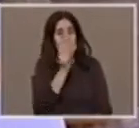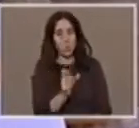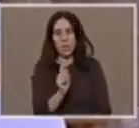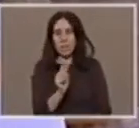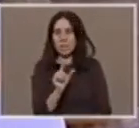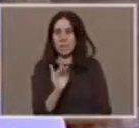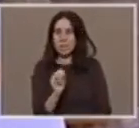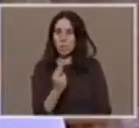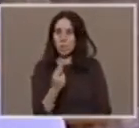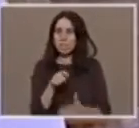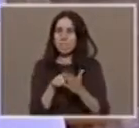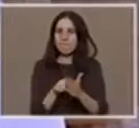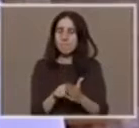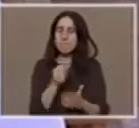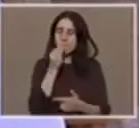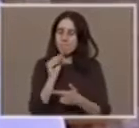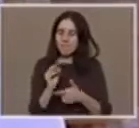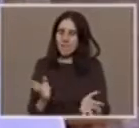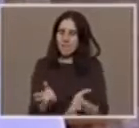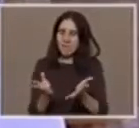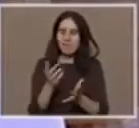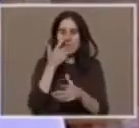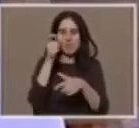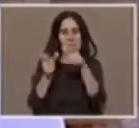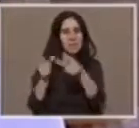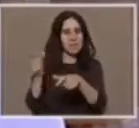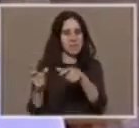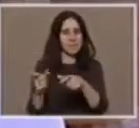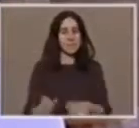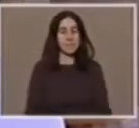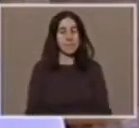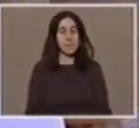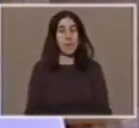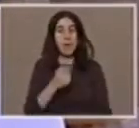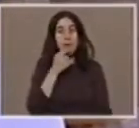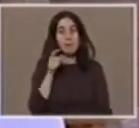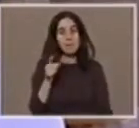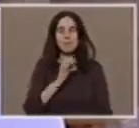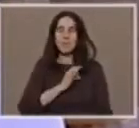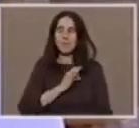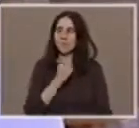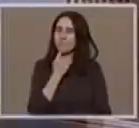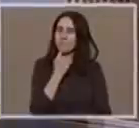insistiu: dá-os a comer a essa gente, porque assim fala o Senhor: